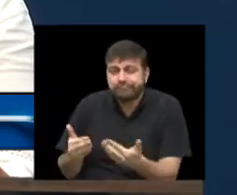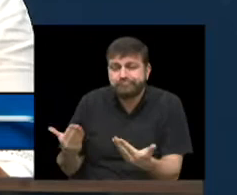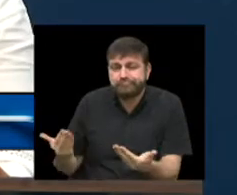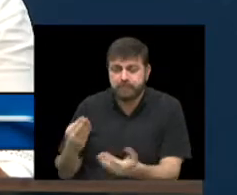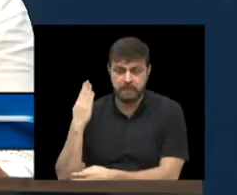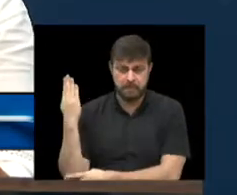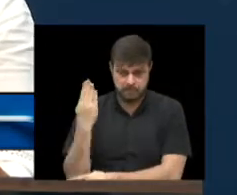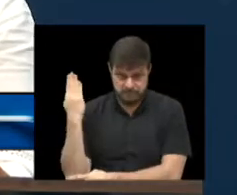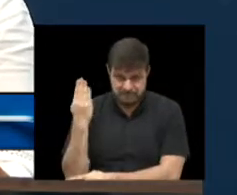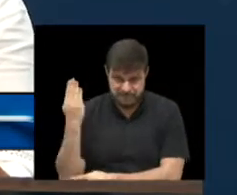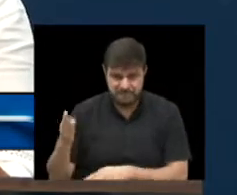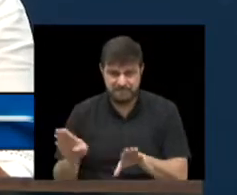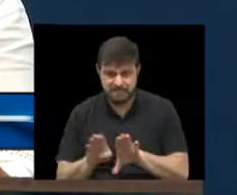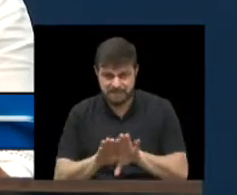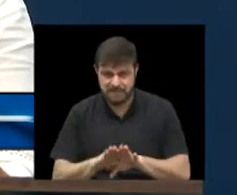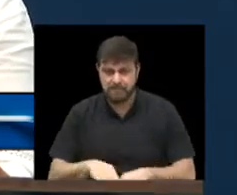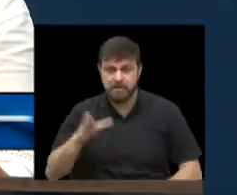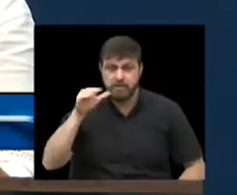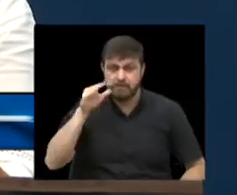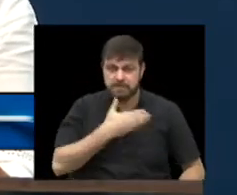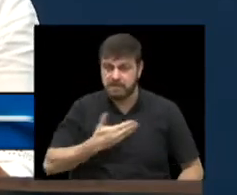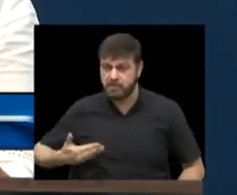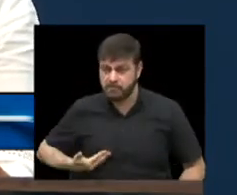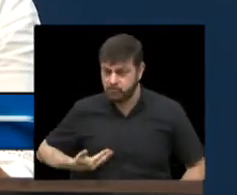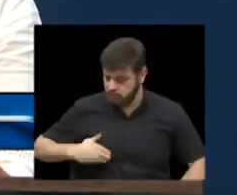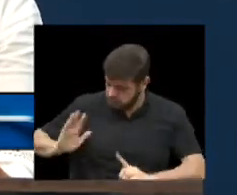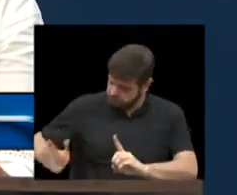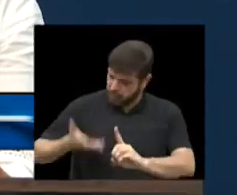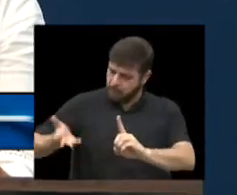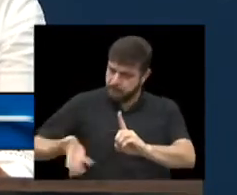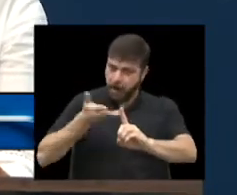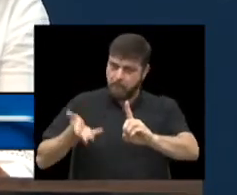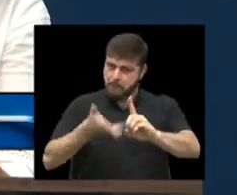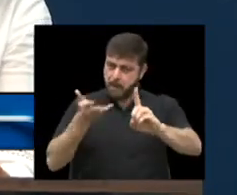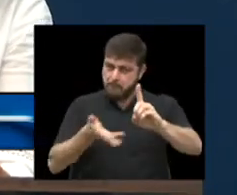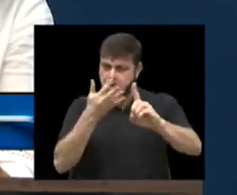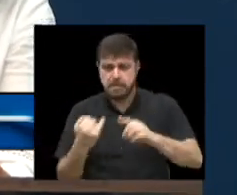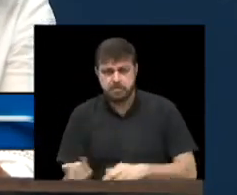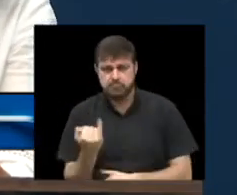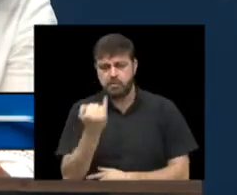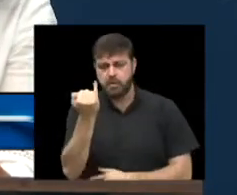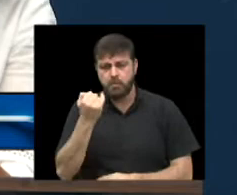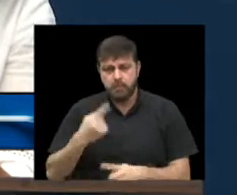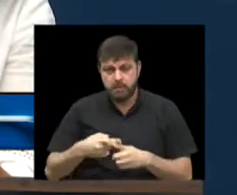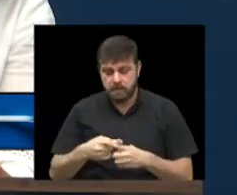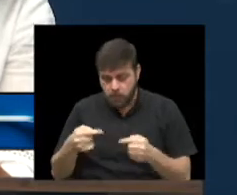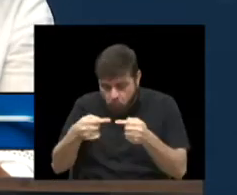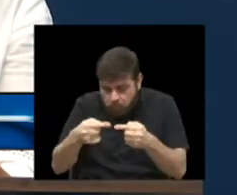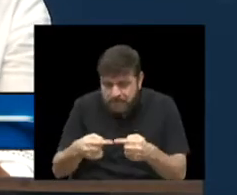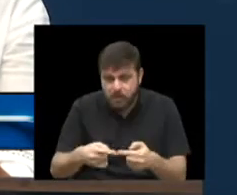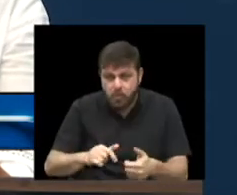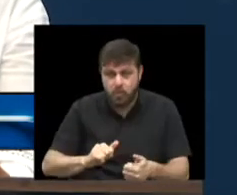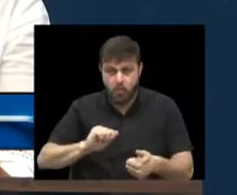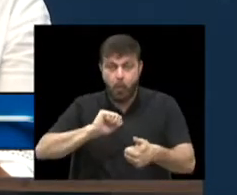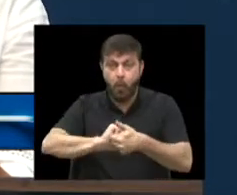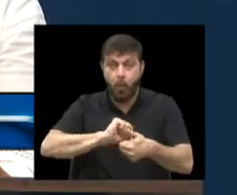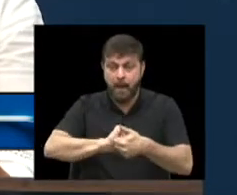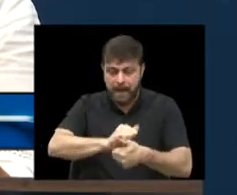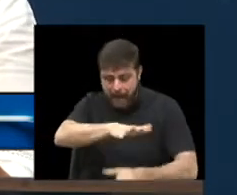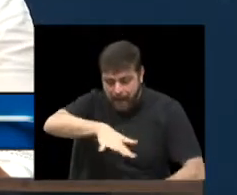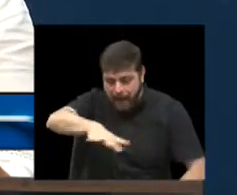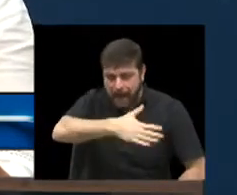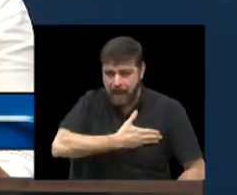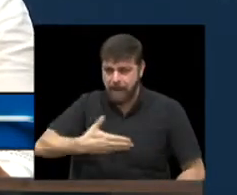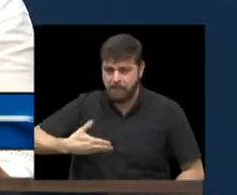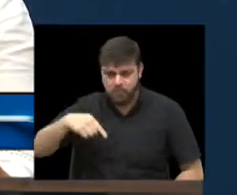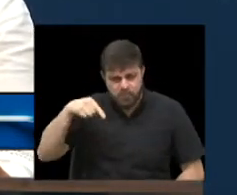dos servidores públicos como uma questão prioritária aqui no município, porque isso implica qualidade no serviço público, que se torna